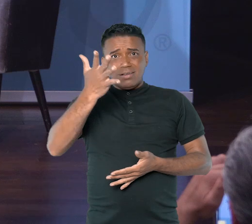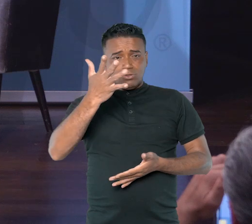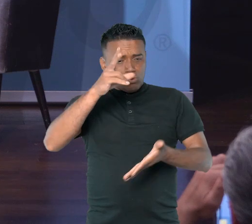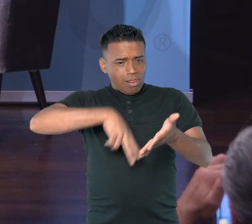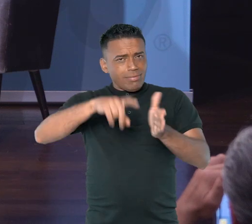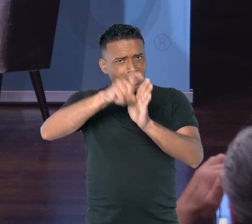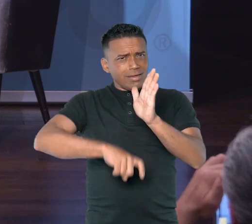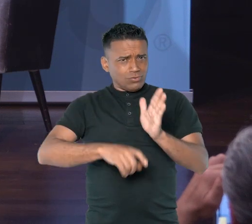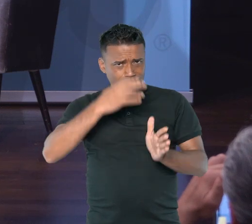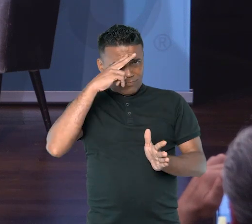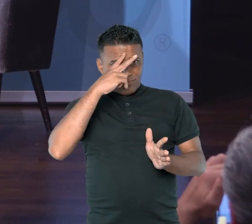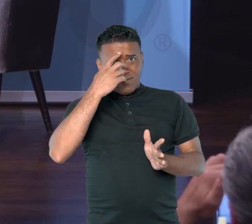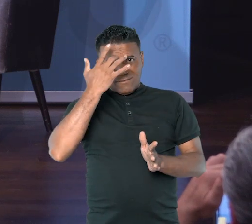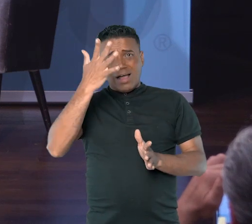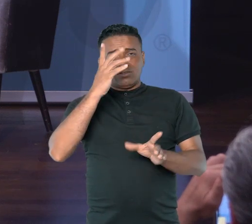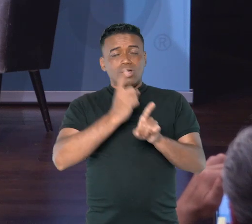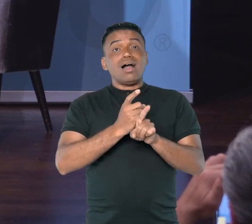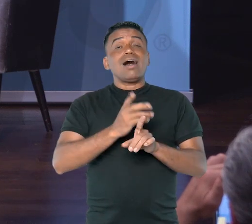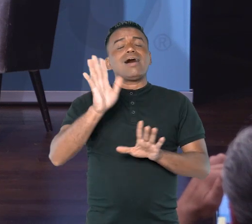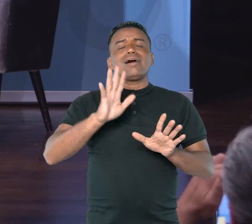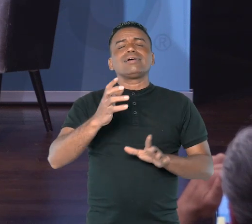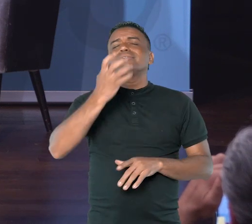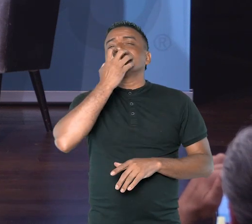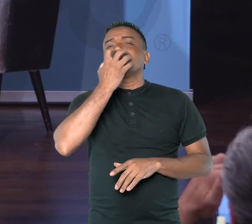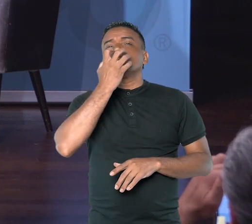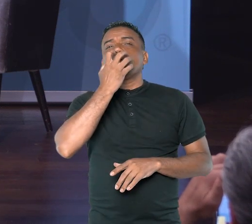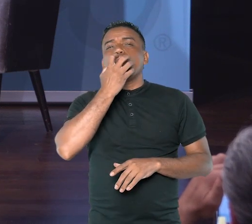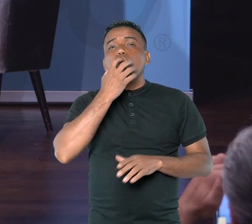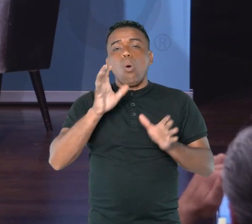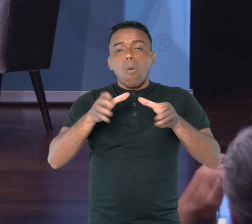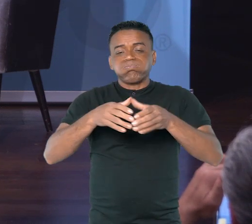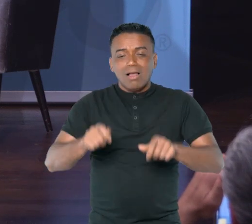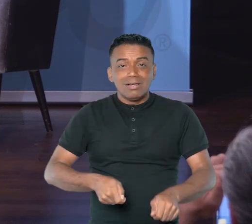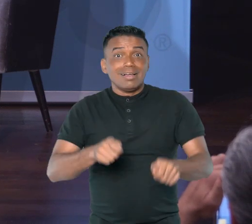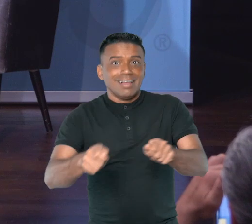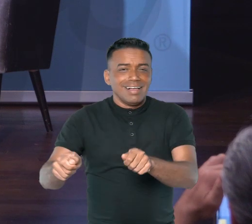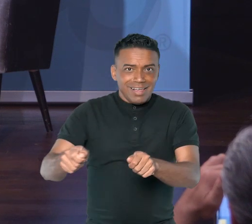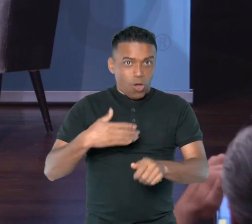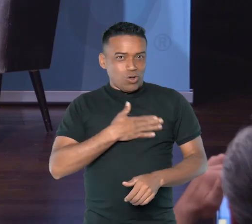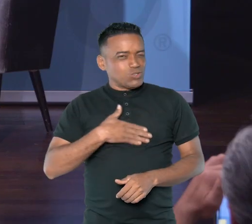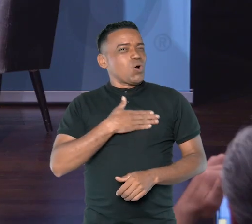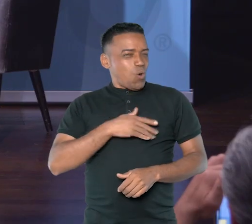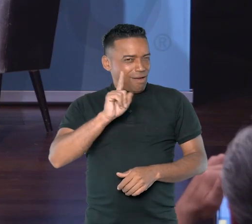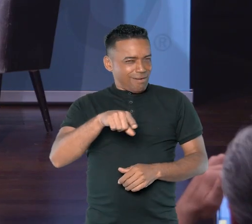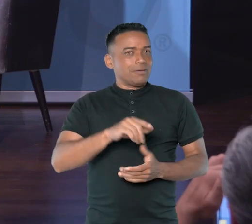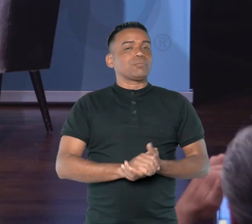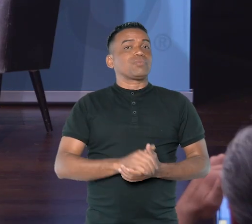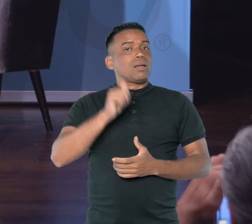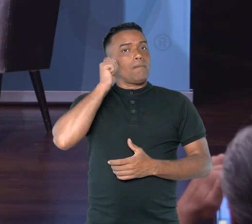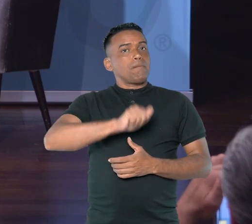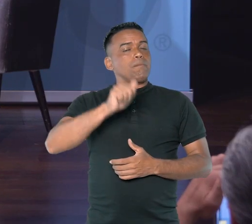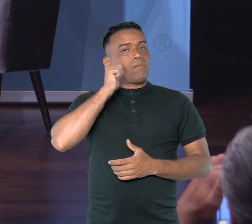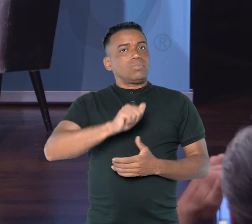vocês têm que ler alguma coisa assim? Ah, o negócio do Husky, boa. Gostou, né? Espera aí. Mulheres